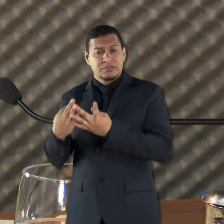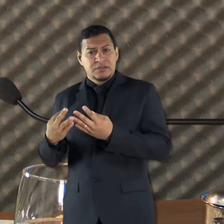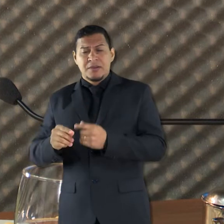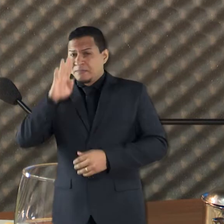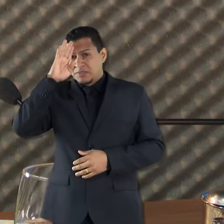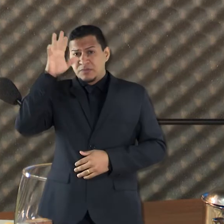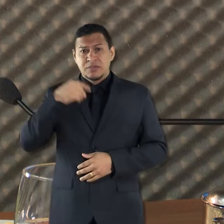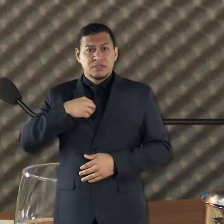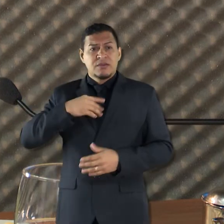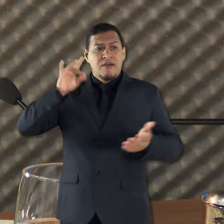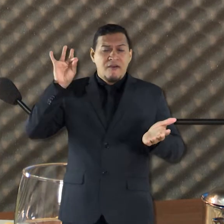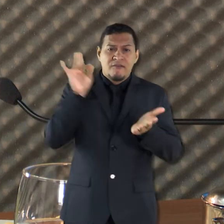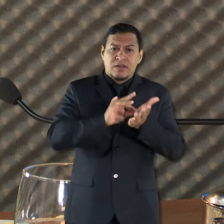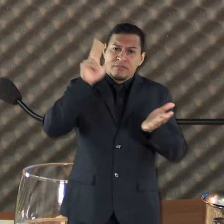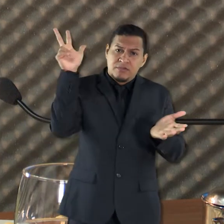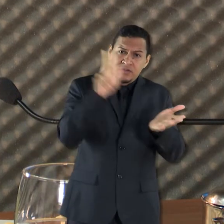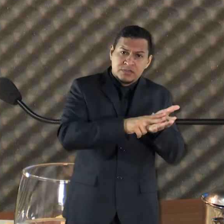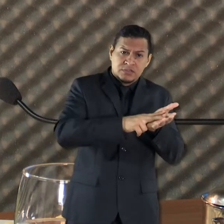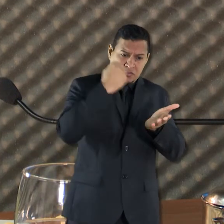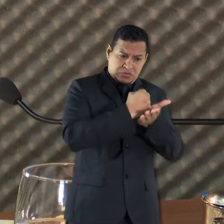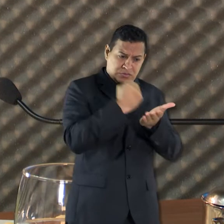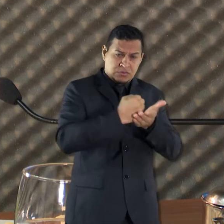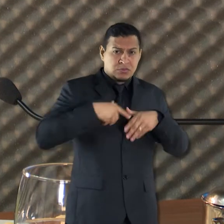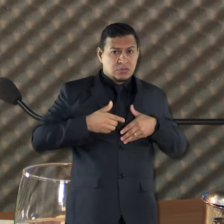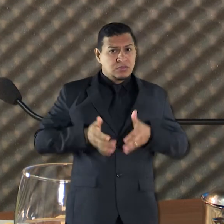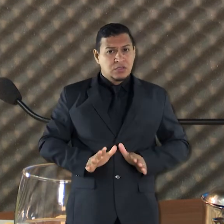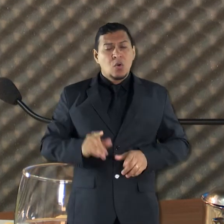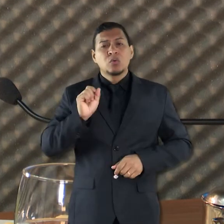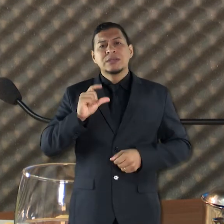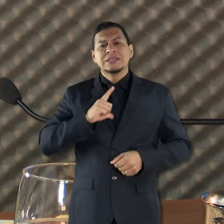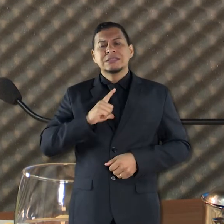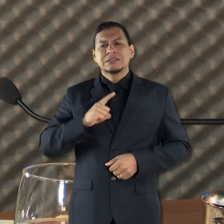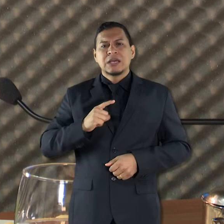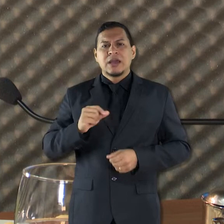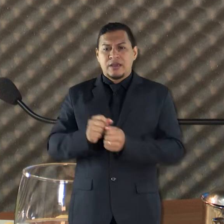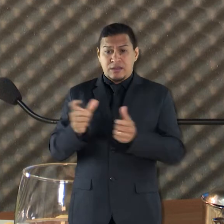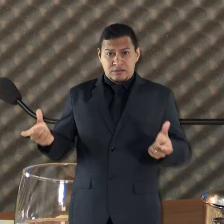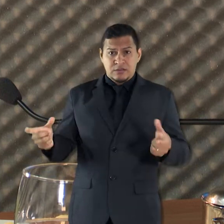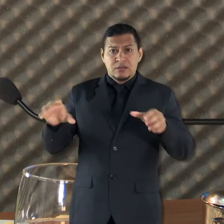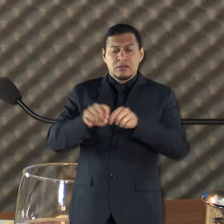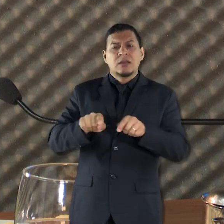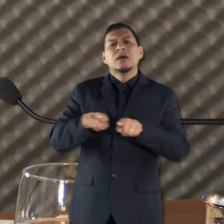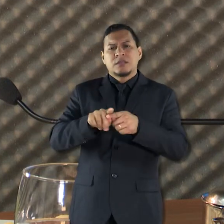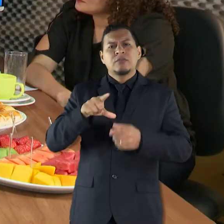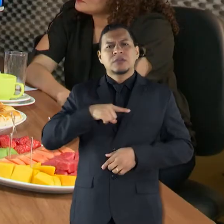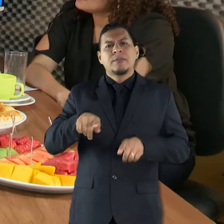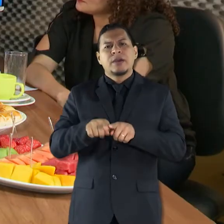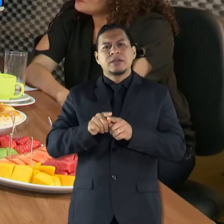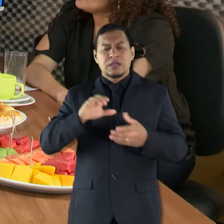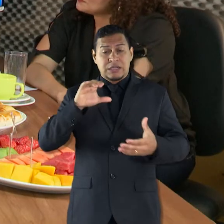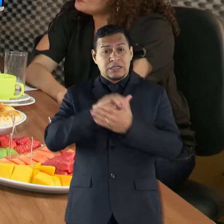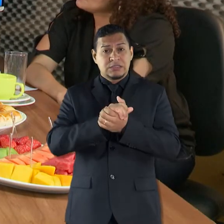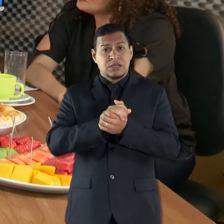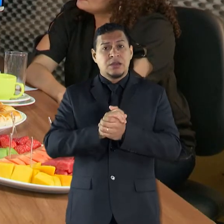vínculo. O que tem de reconhecimento de vínculo, união estável, é muito grande. É mesmo? Nós já fizemos mais de 1000. Inclusive a homoafetiva também apareceu